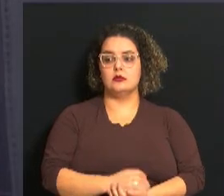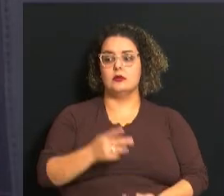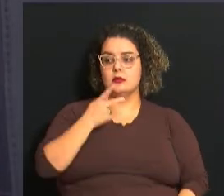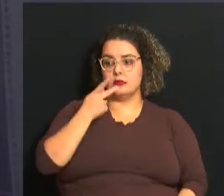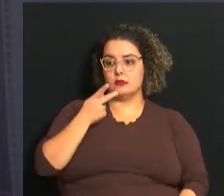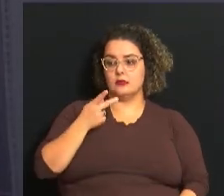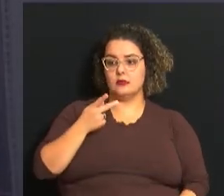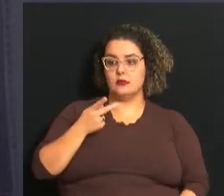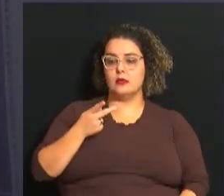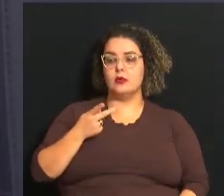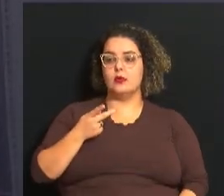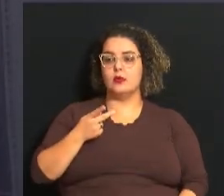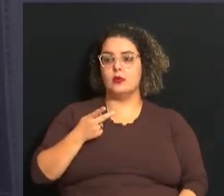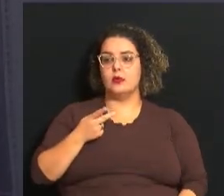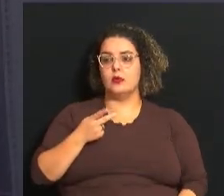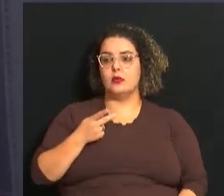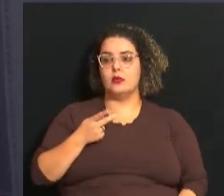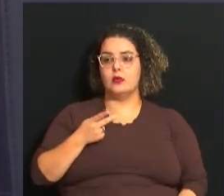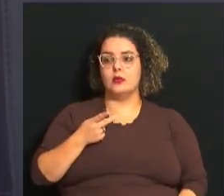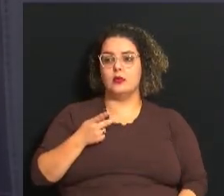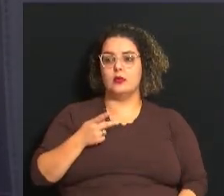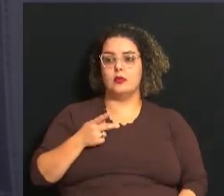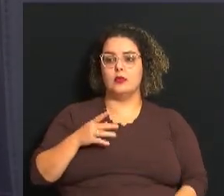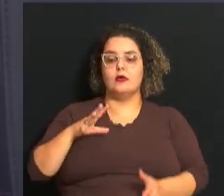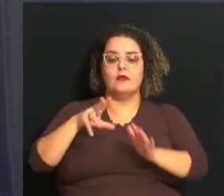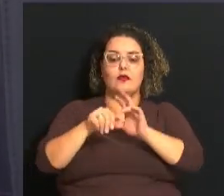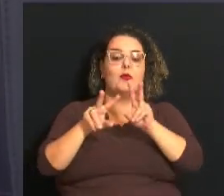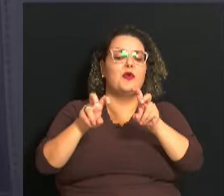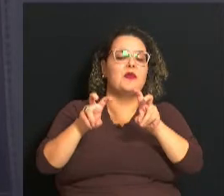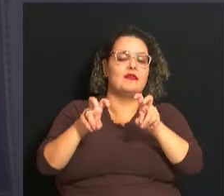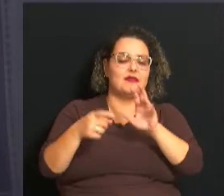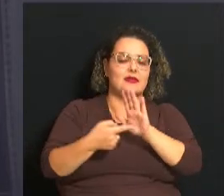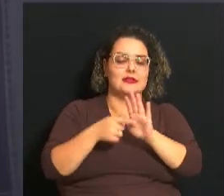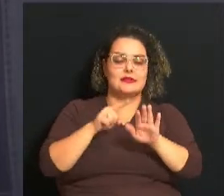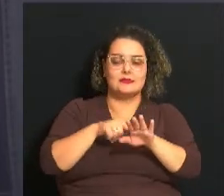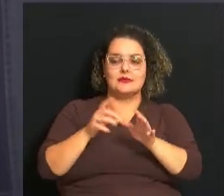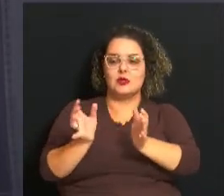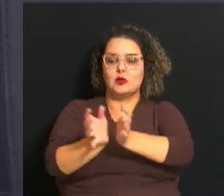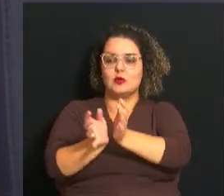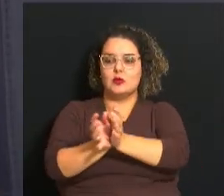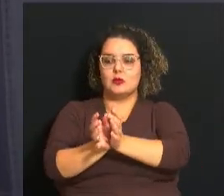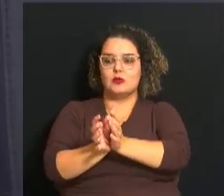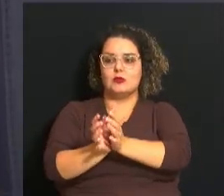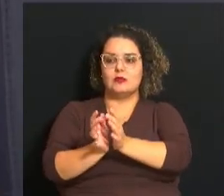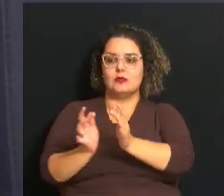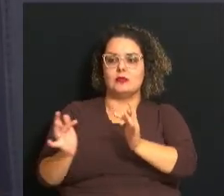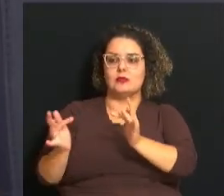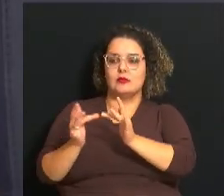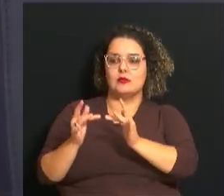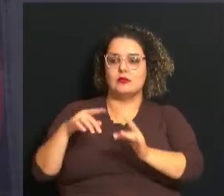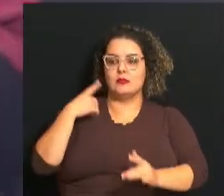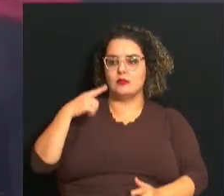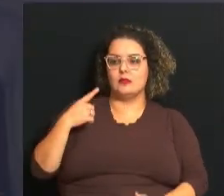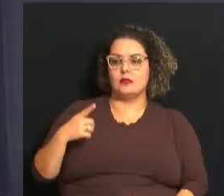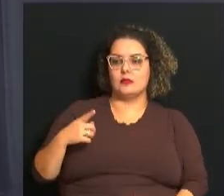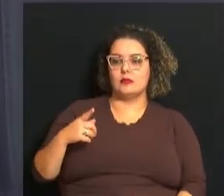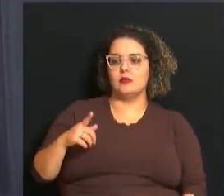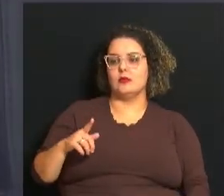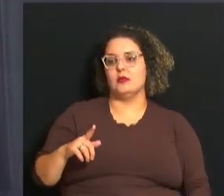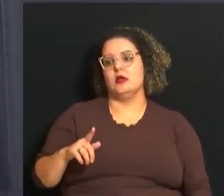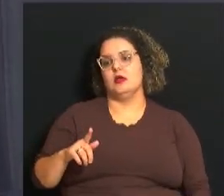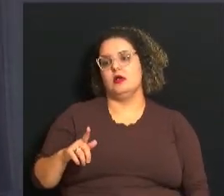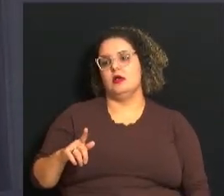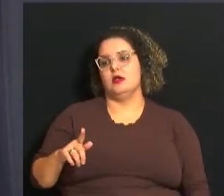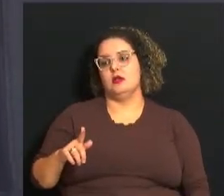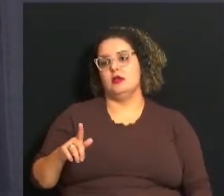que a gente usavam tinha um grupo que usava muito obrigado até o advogado Luiz Eduardo greenhalgh ao grande defensor